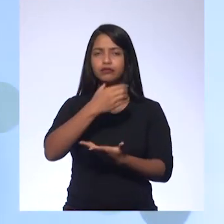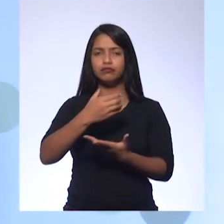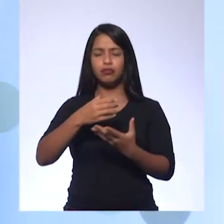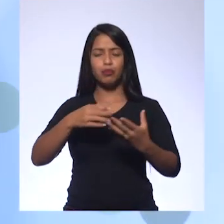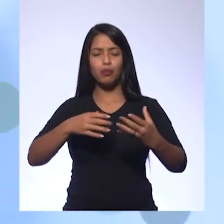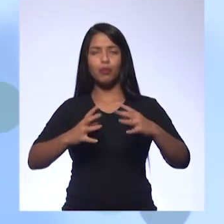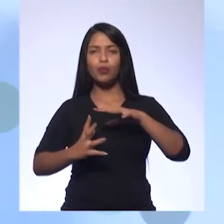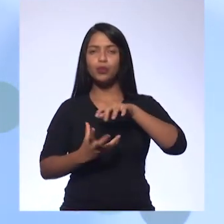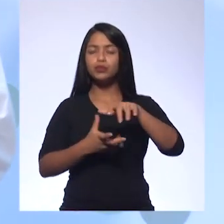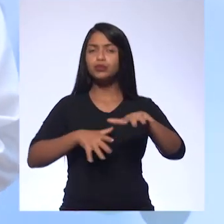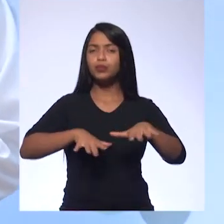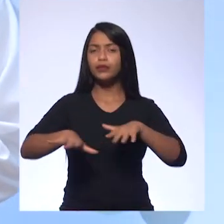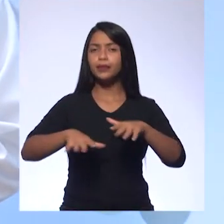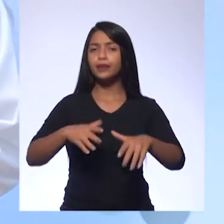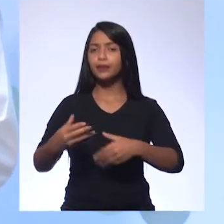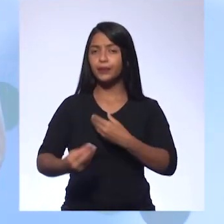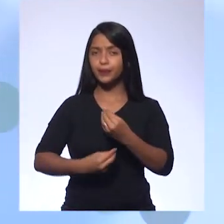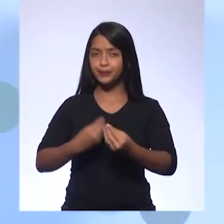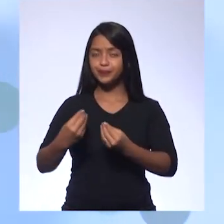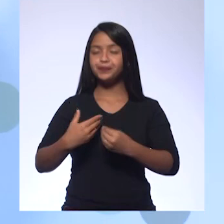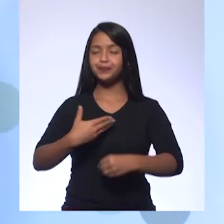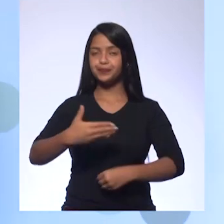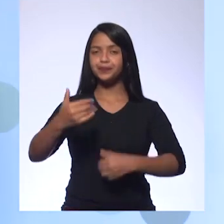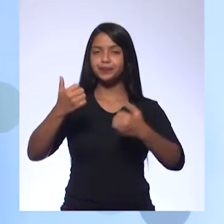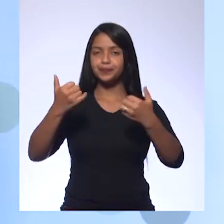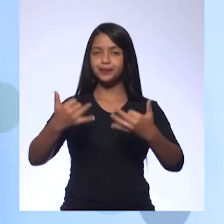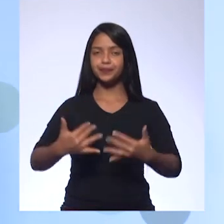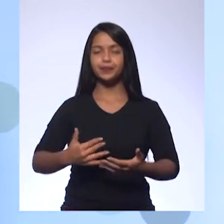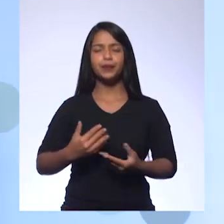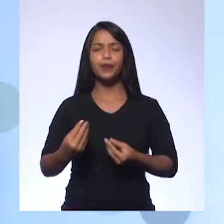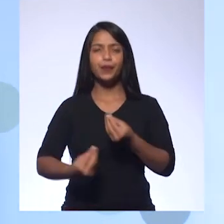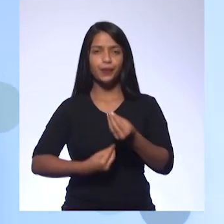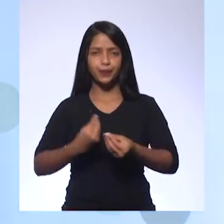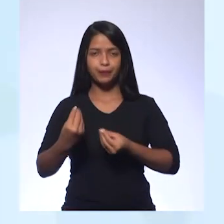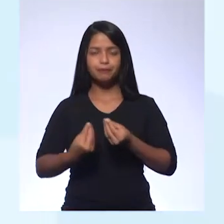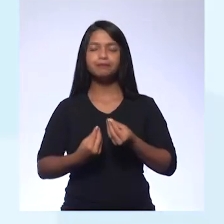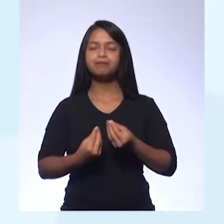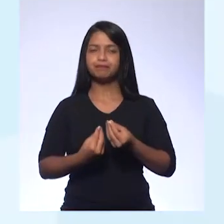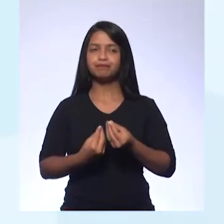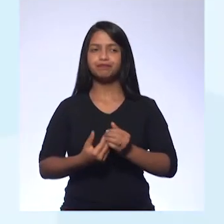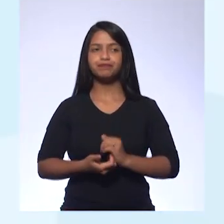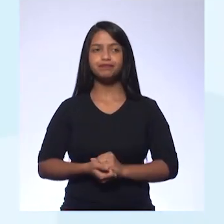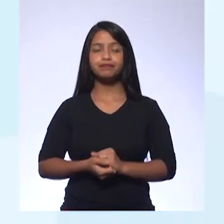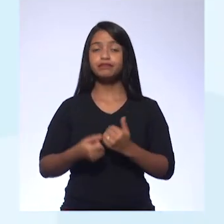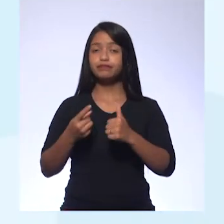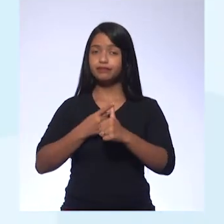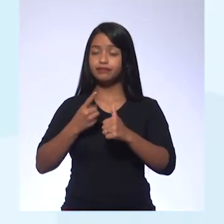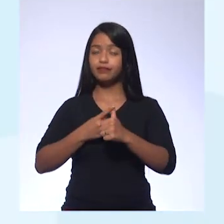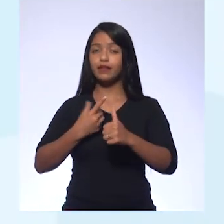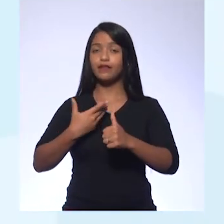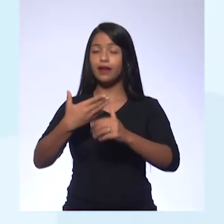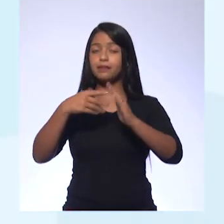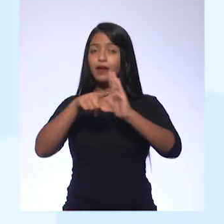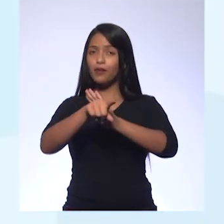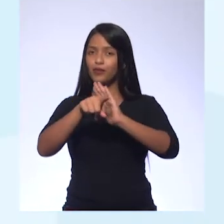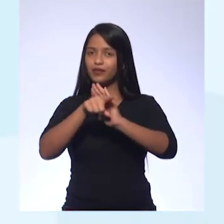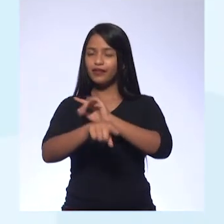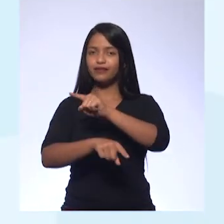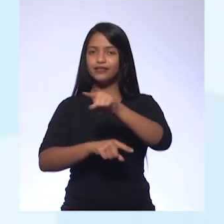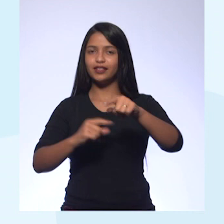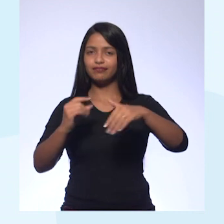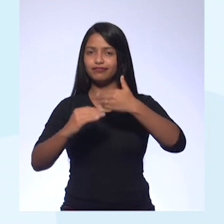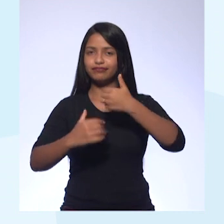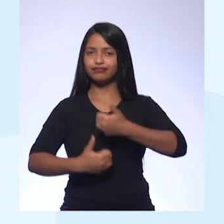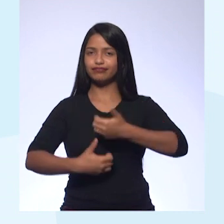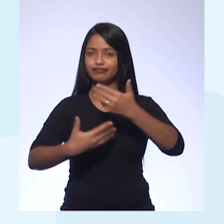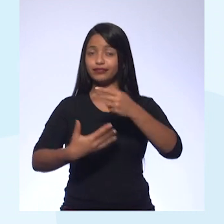que a gente vai trabalhar aí. Como que nós vamos fazer isso? Então a gente vai interagir com o professor Magno, que está ali ansioso para interagir com